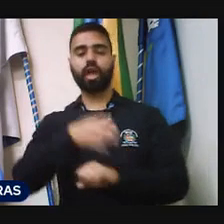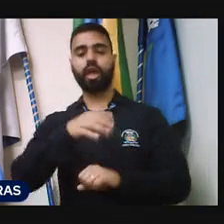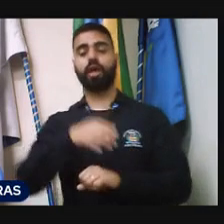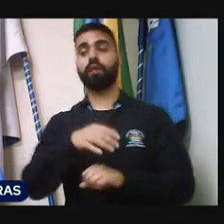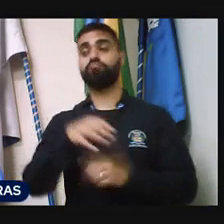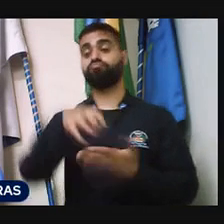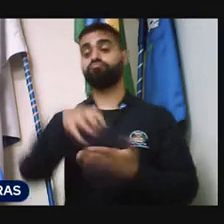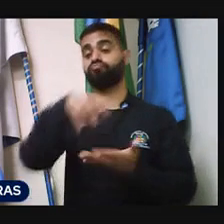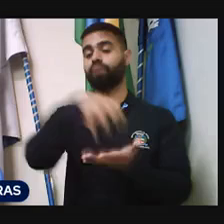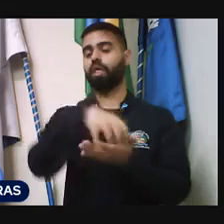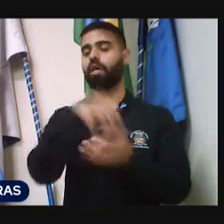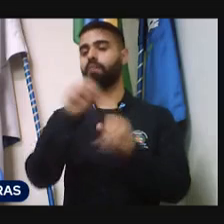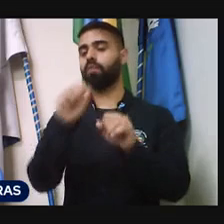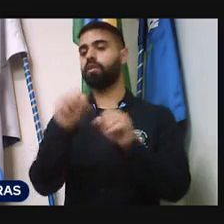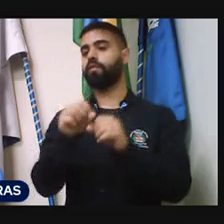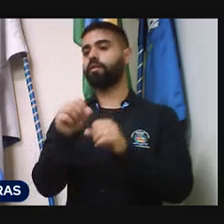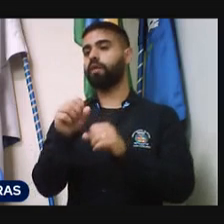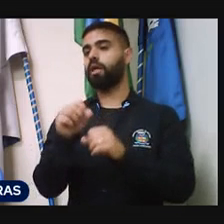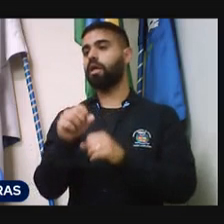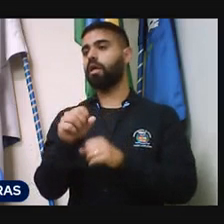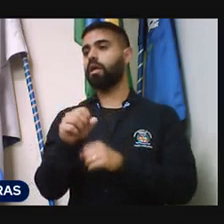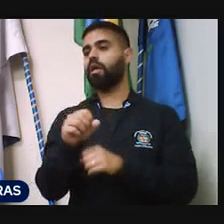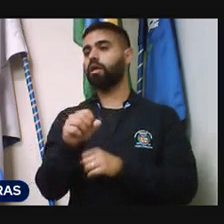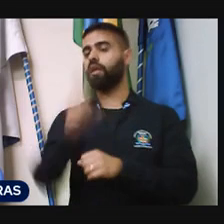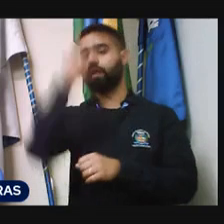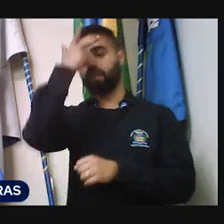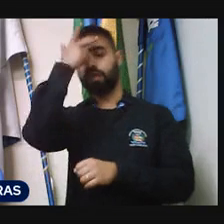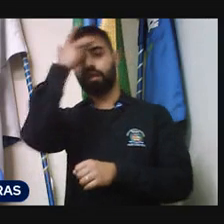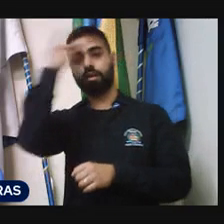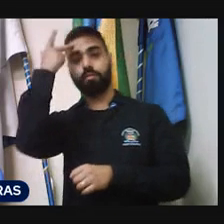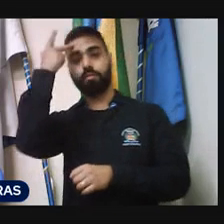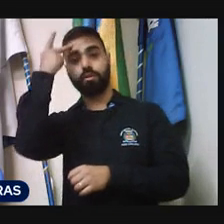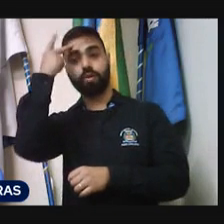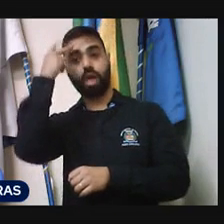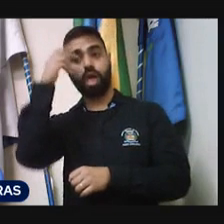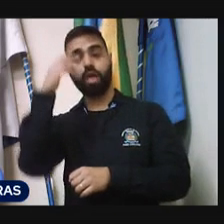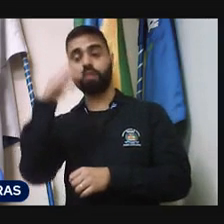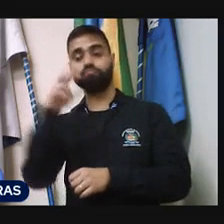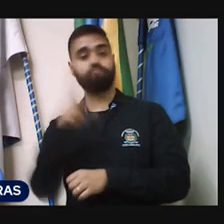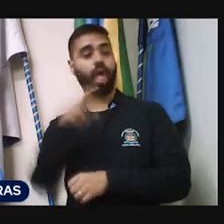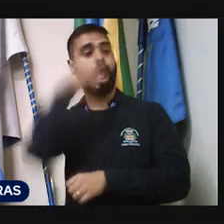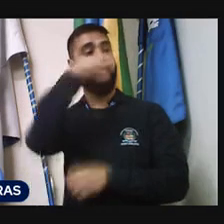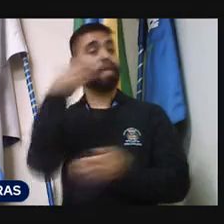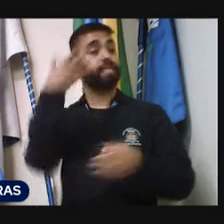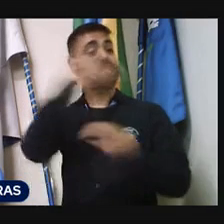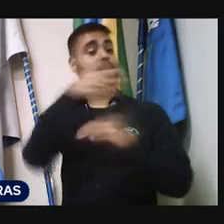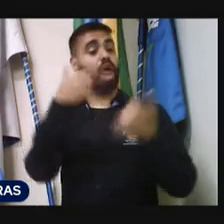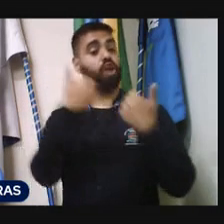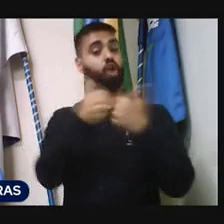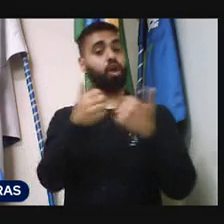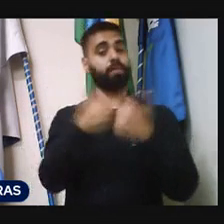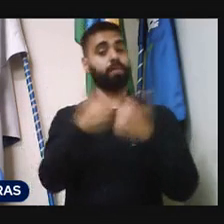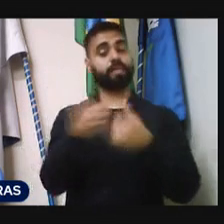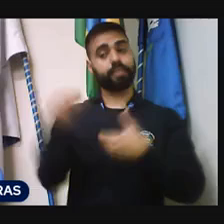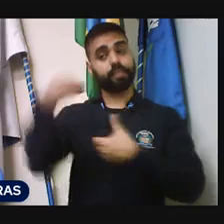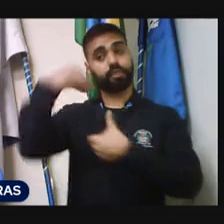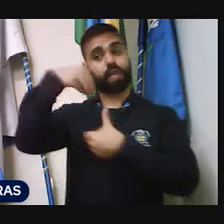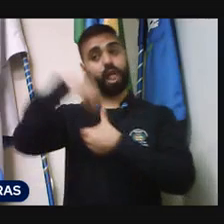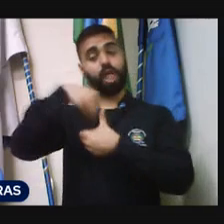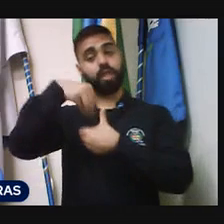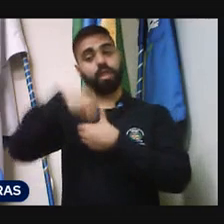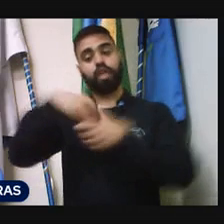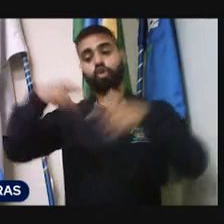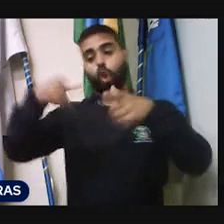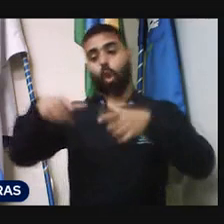distrito passa a realizar o embarque e desembarque de passageiros da forma correta e segura ou seja dentro das